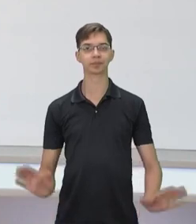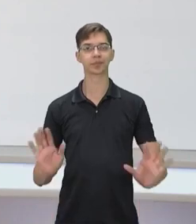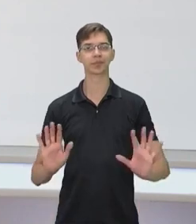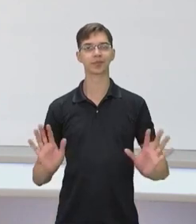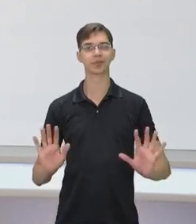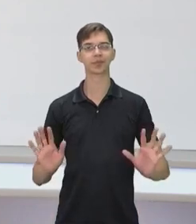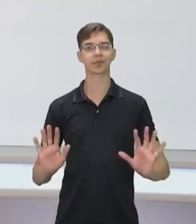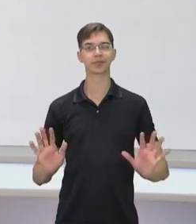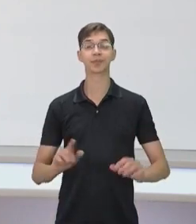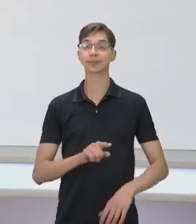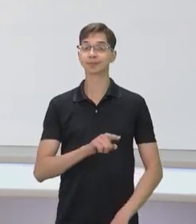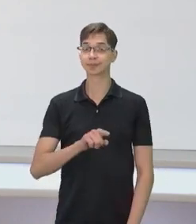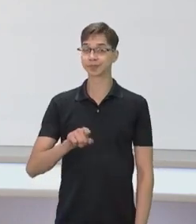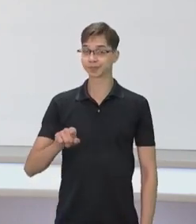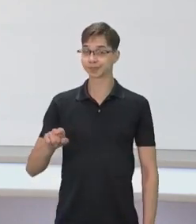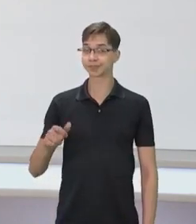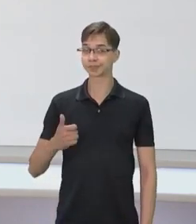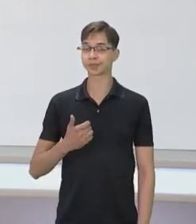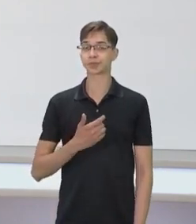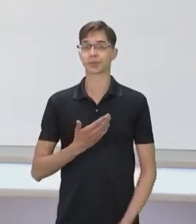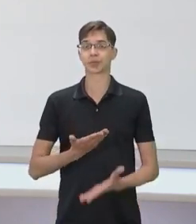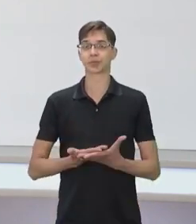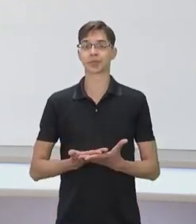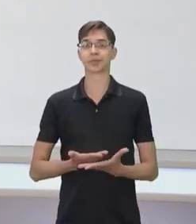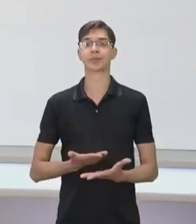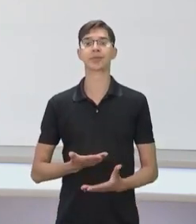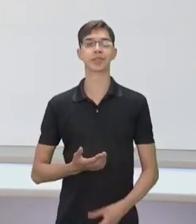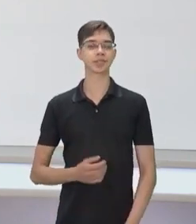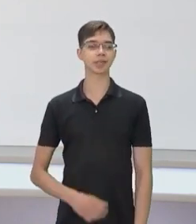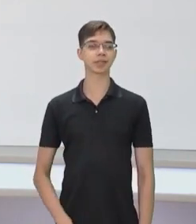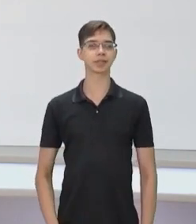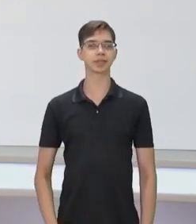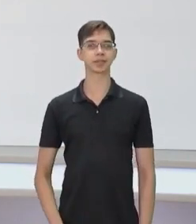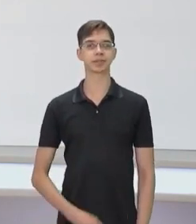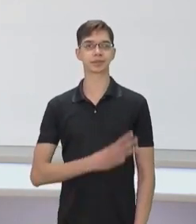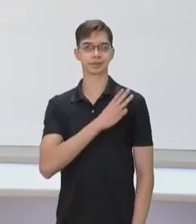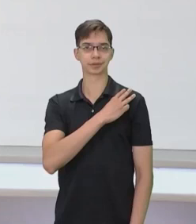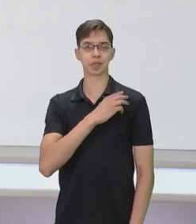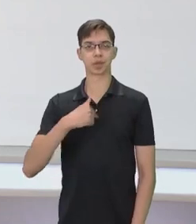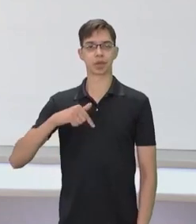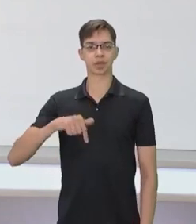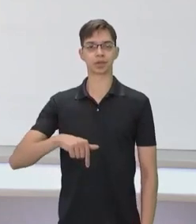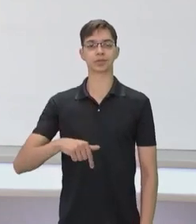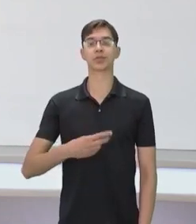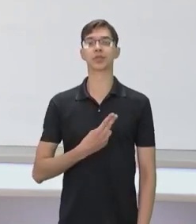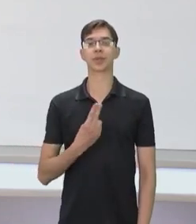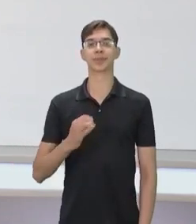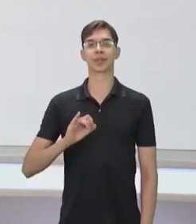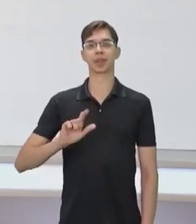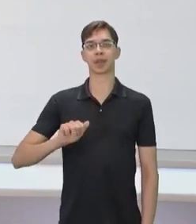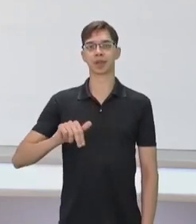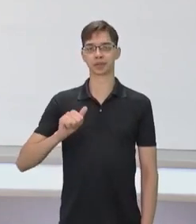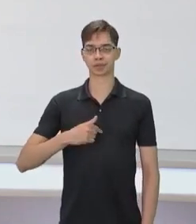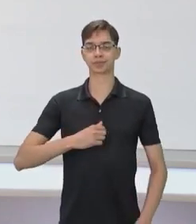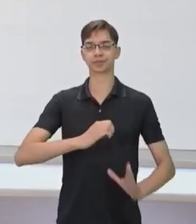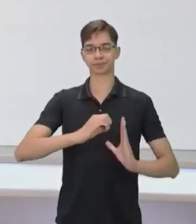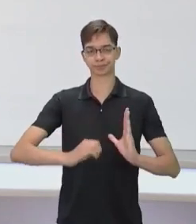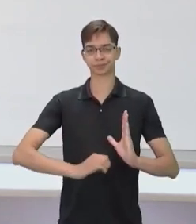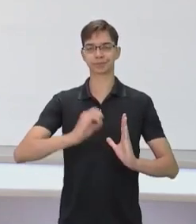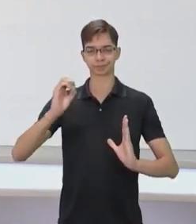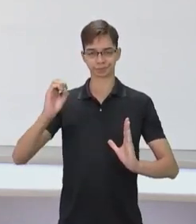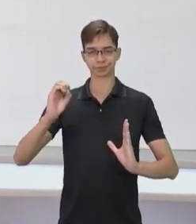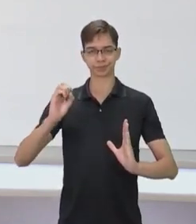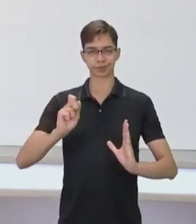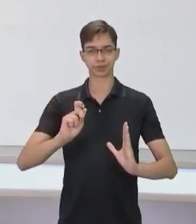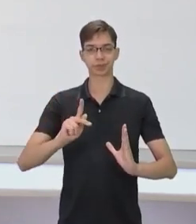estudantes da terceira série. Meu nome é Ilana, eu sou professora de matemática aqui do Centro de Mídias e hoje eu estou aqui com vocês para a gente fazer